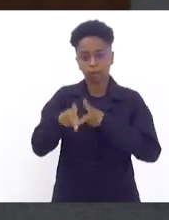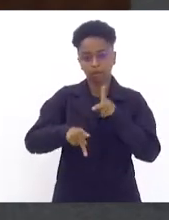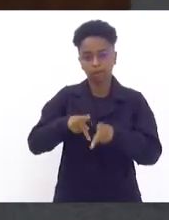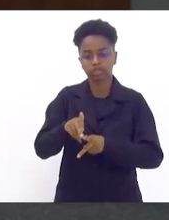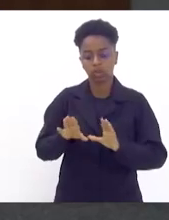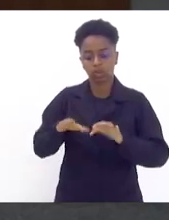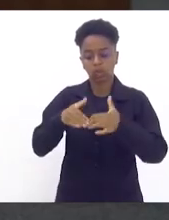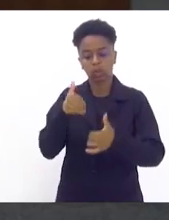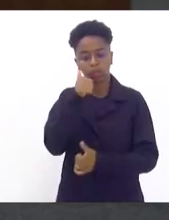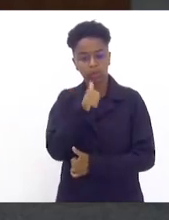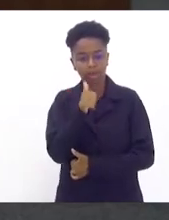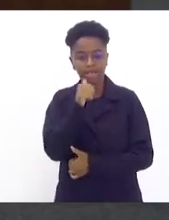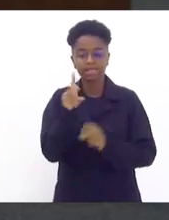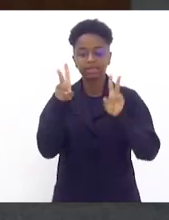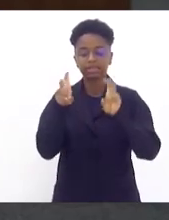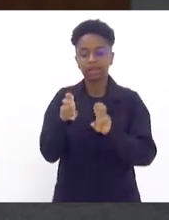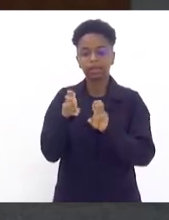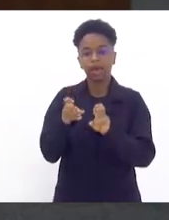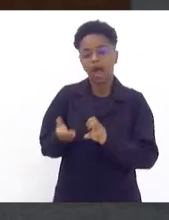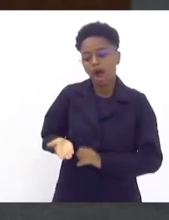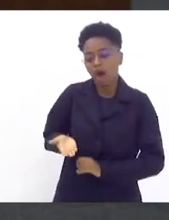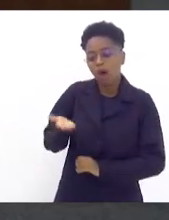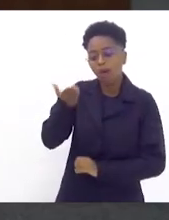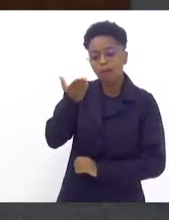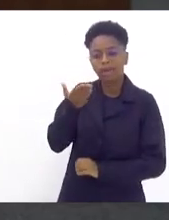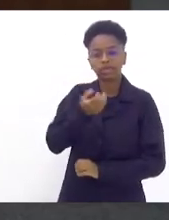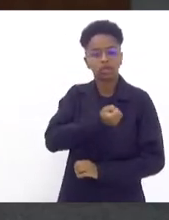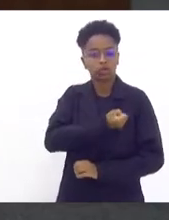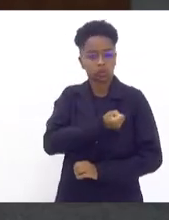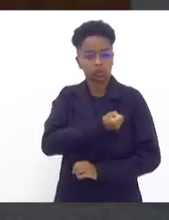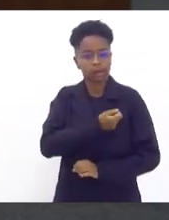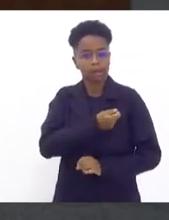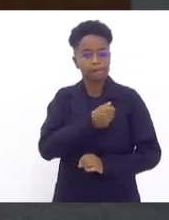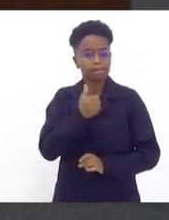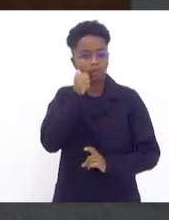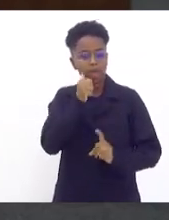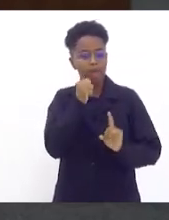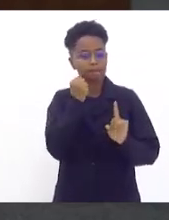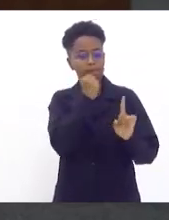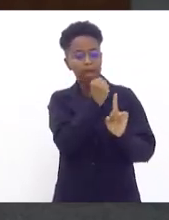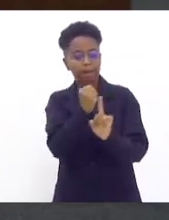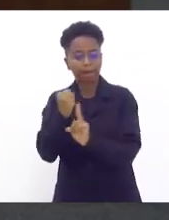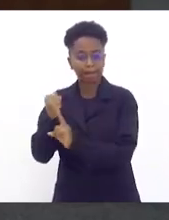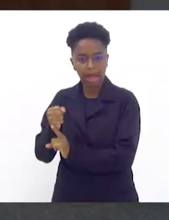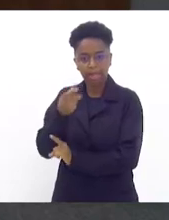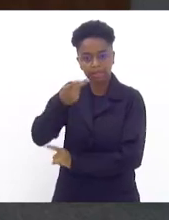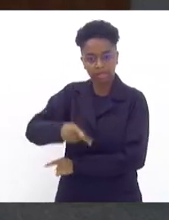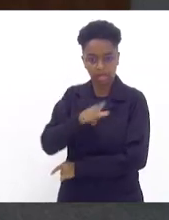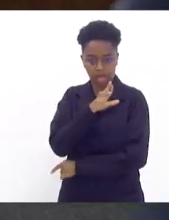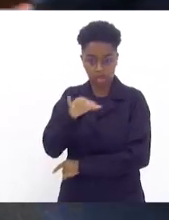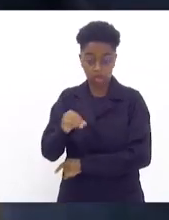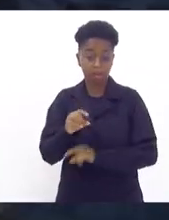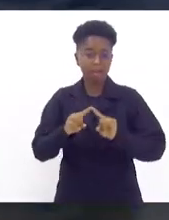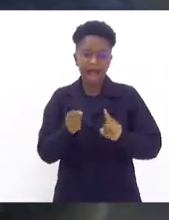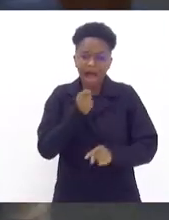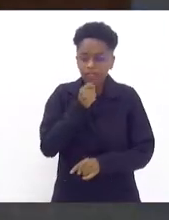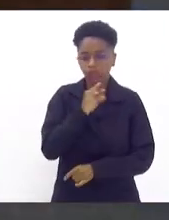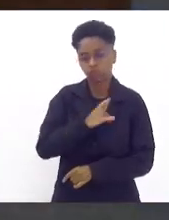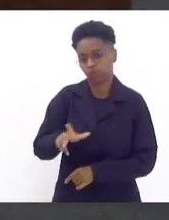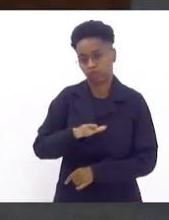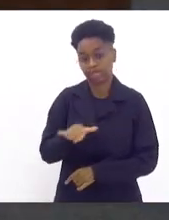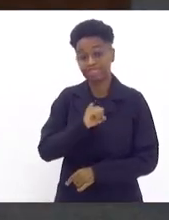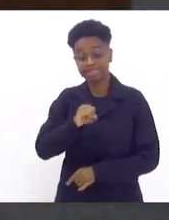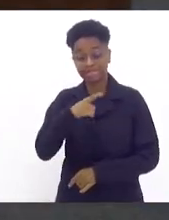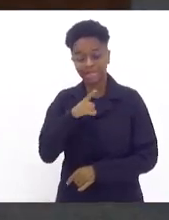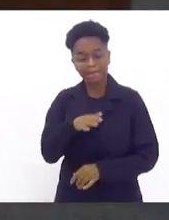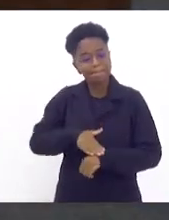com relação ao aumento no número de feminicídios no estado do Rio de Janeiro, e não à toa, quanto mais a gente tiver as